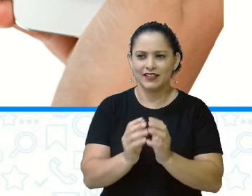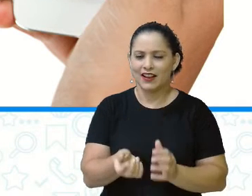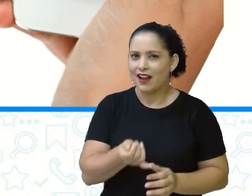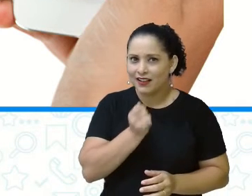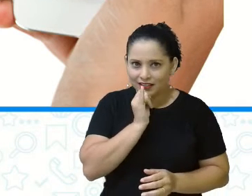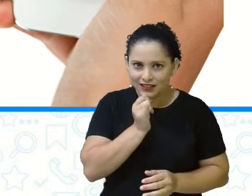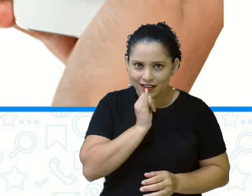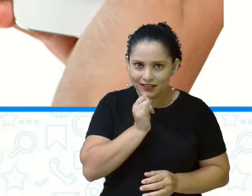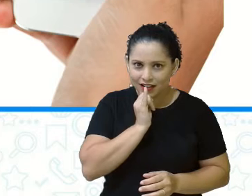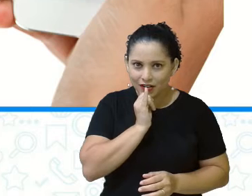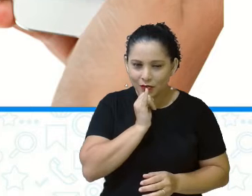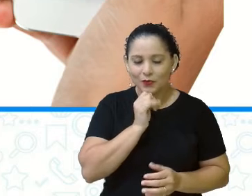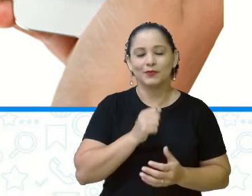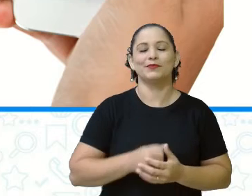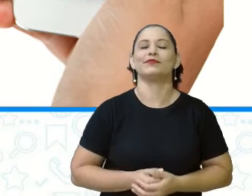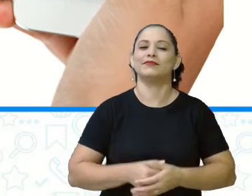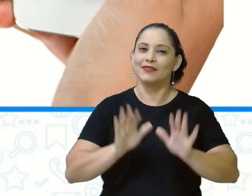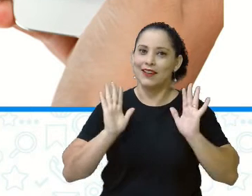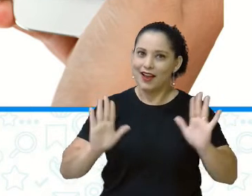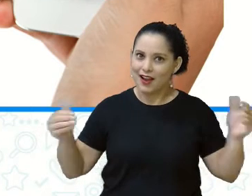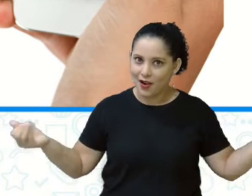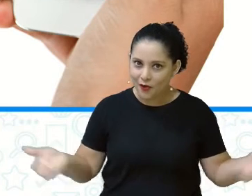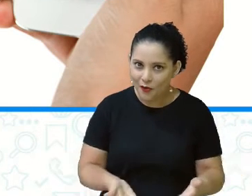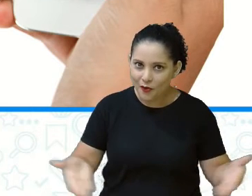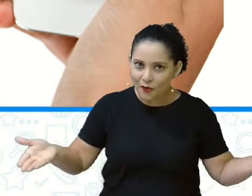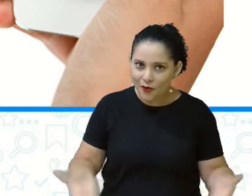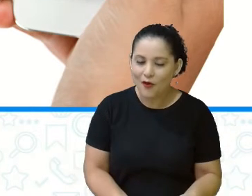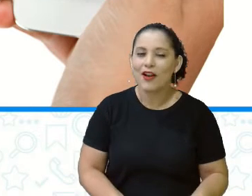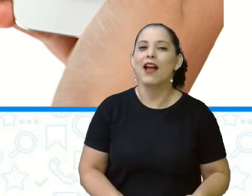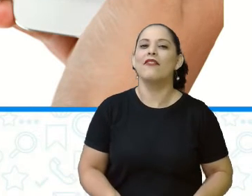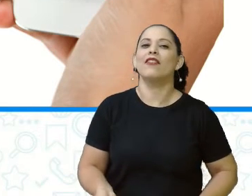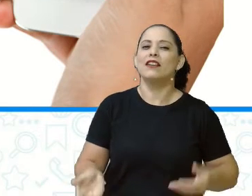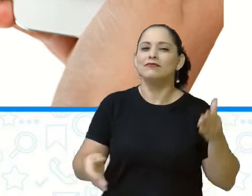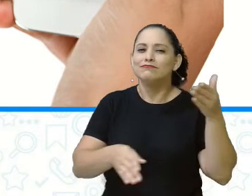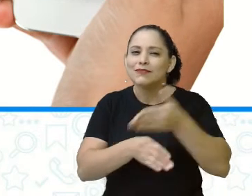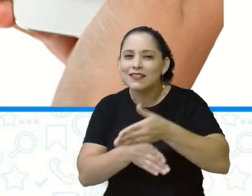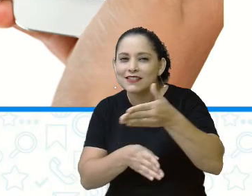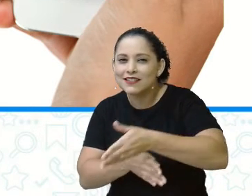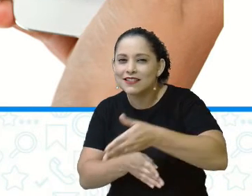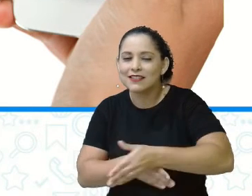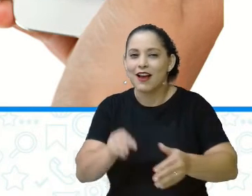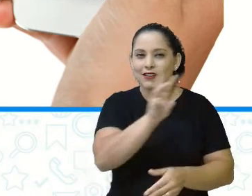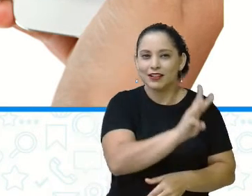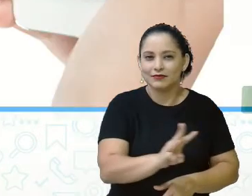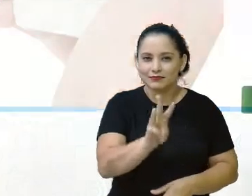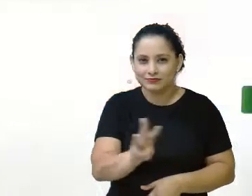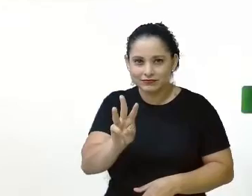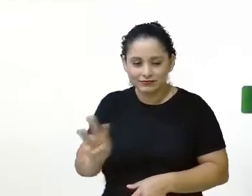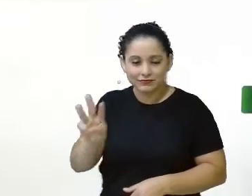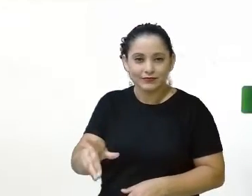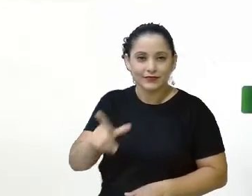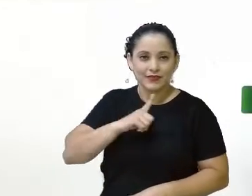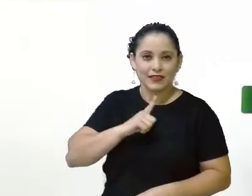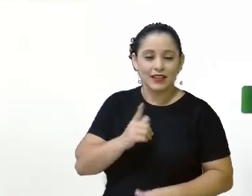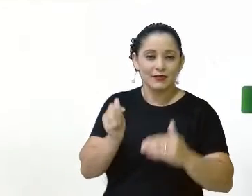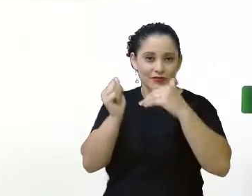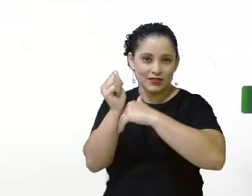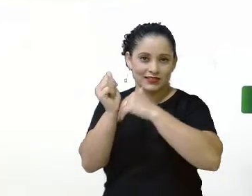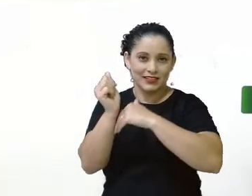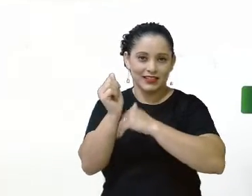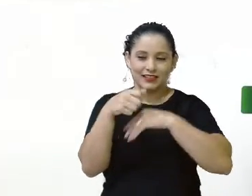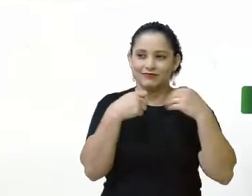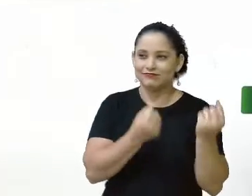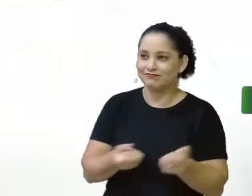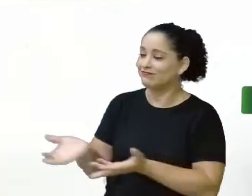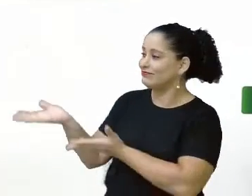Ainda não? Então, vai lá, acessa o QR Code que vai aparecer na sua telinha